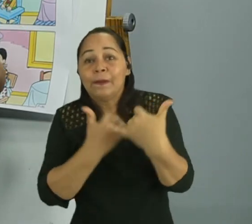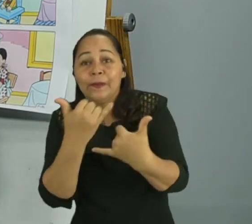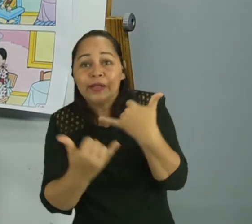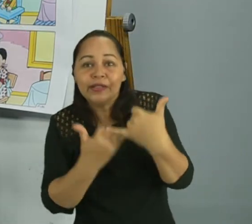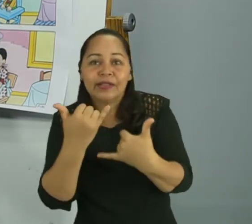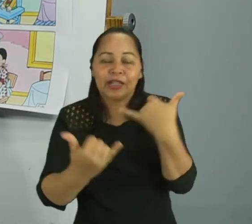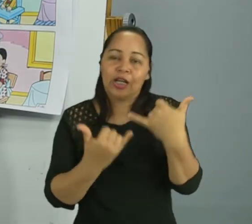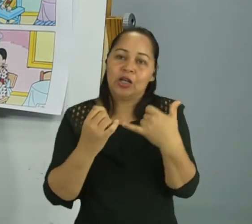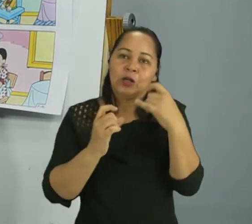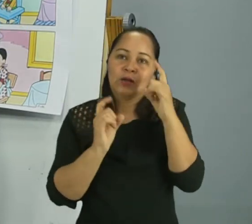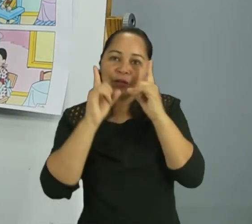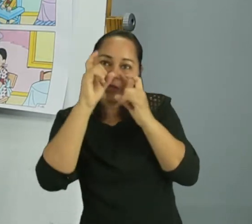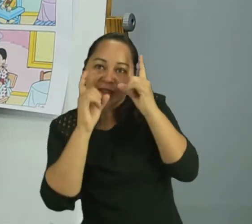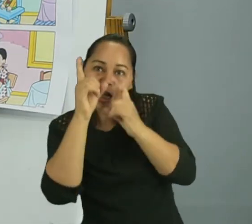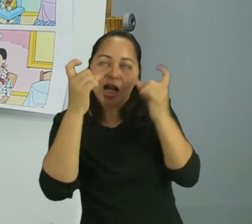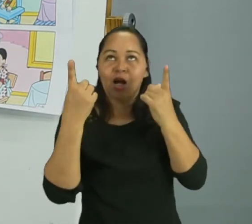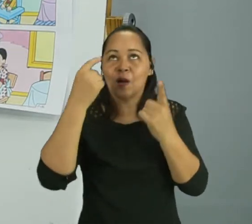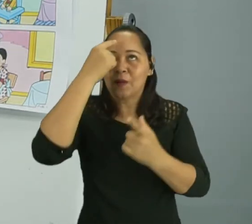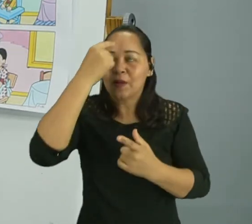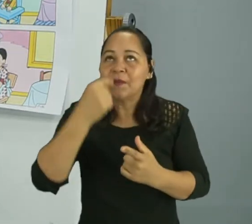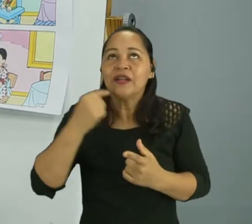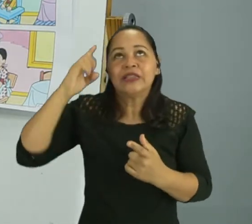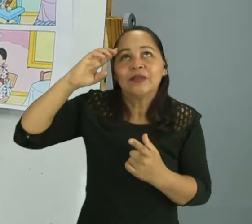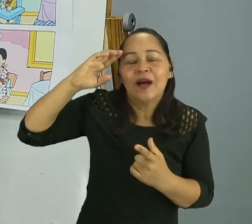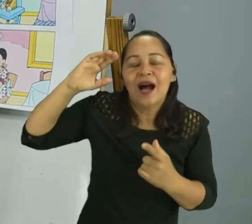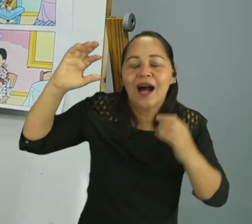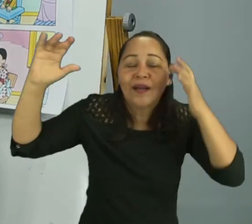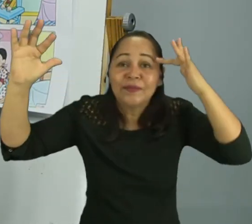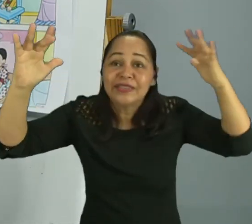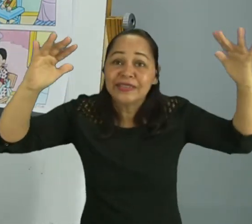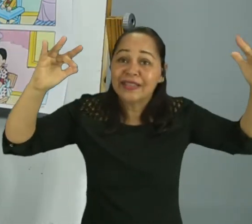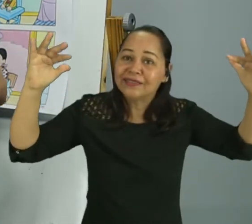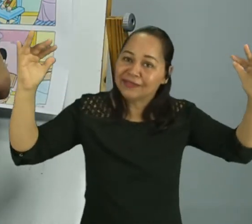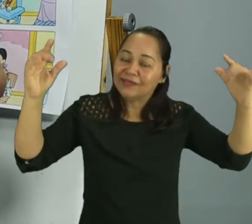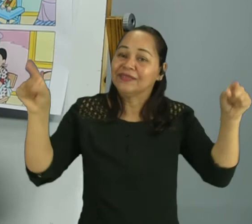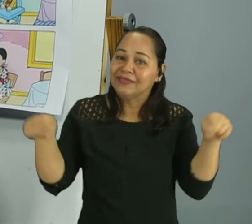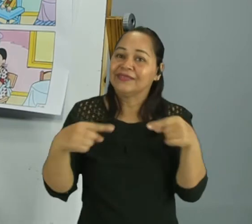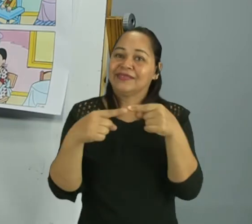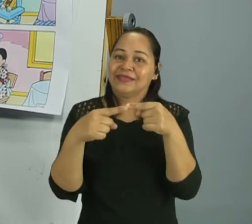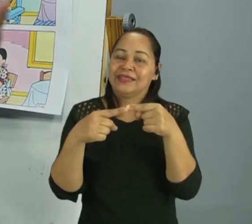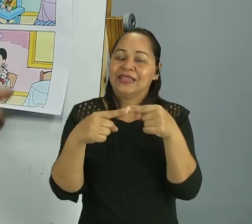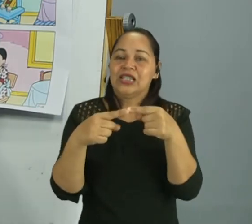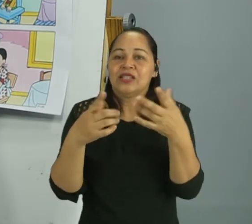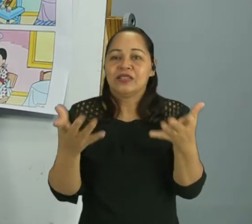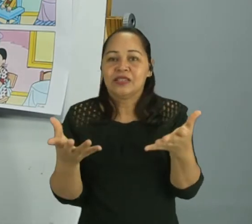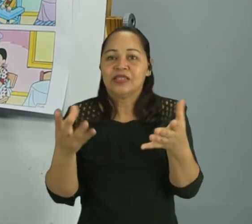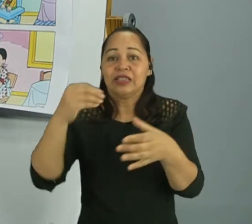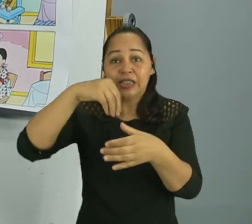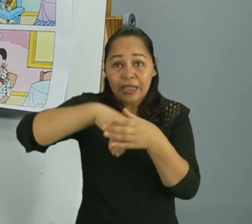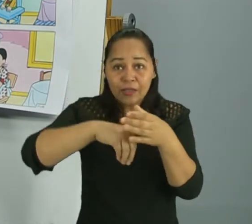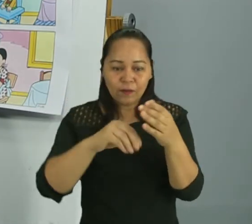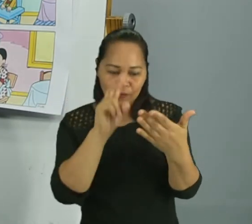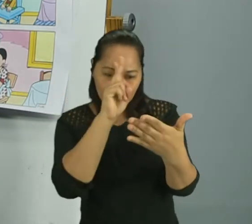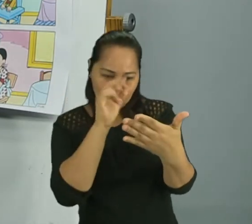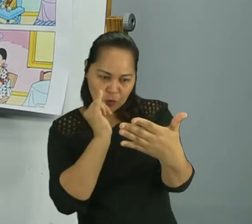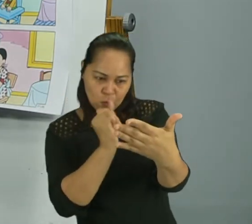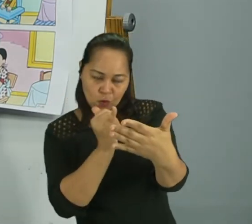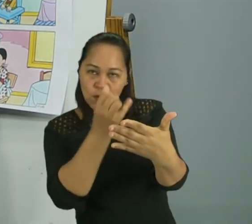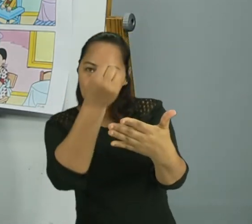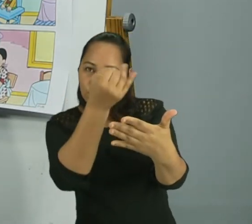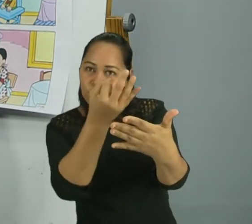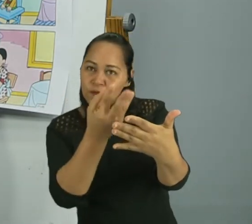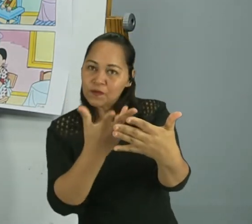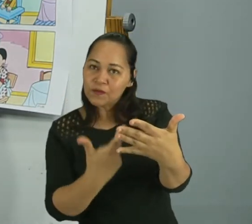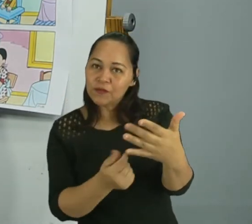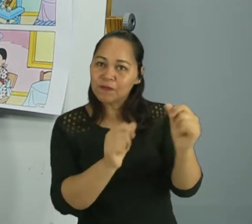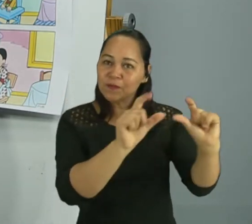Porque brincam com a imagem, brincam com o imaginário, brincam com as situações dentro da